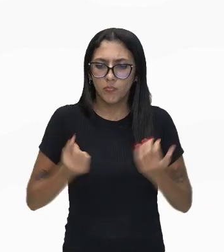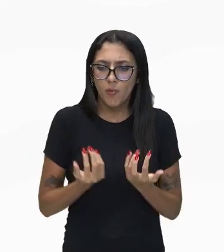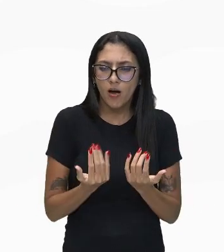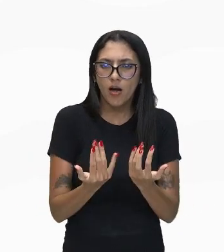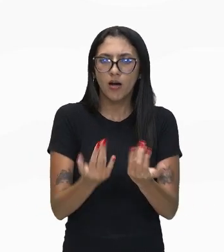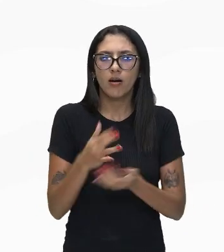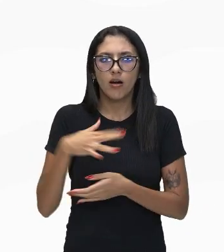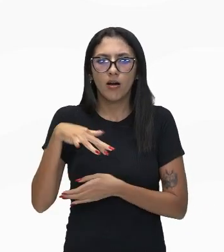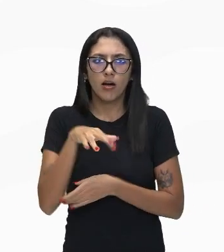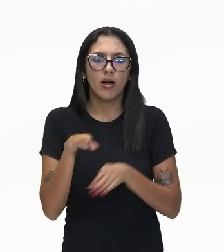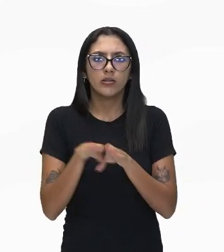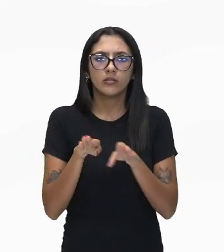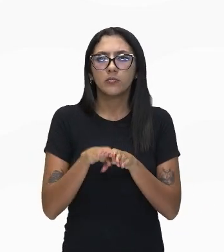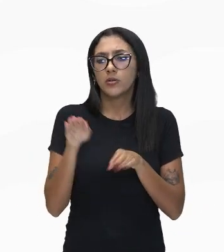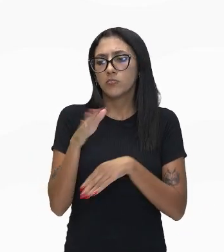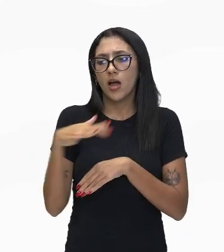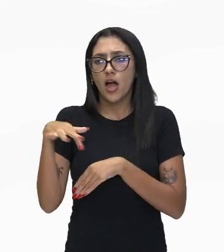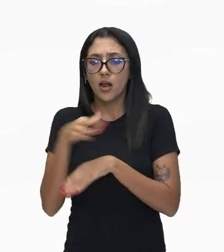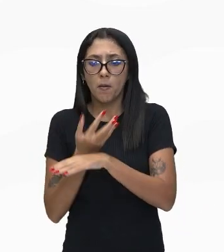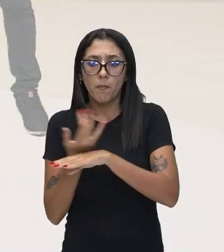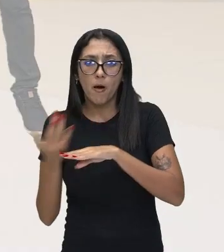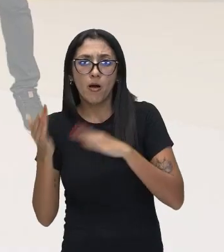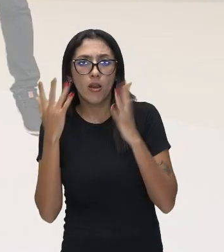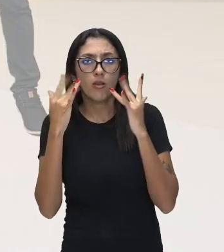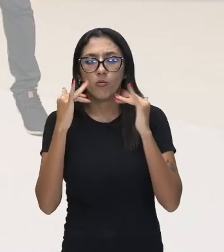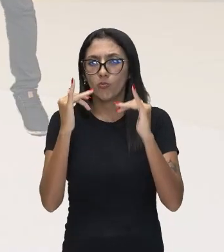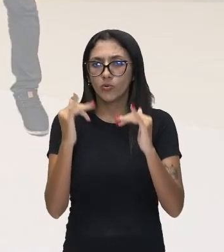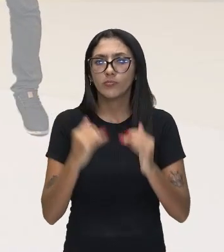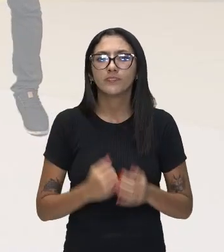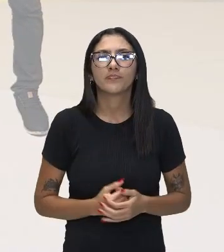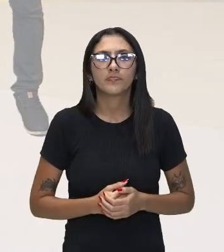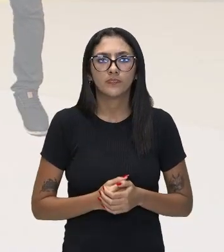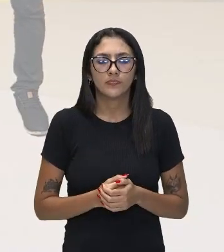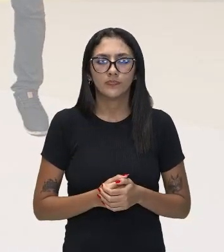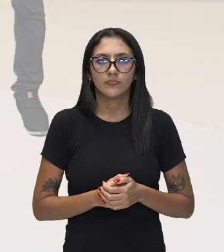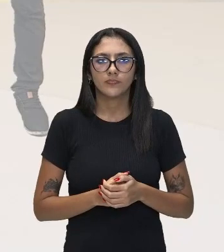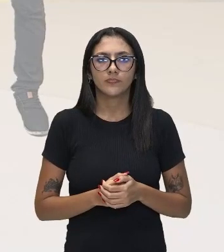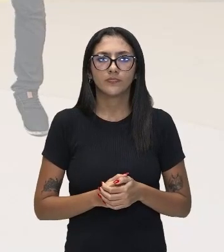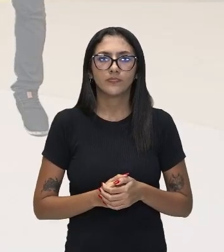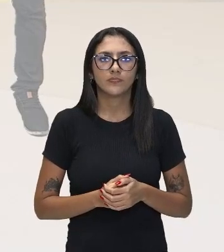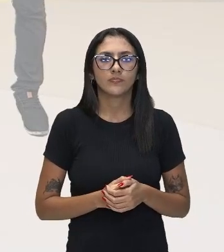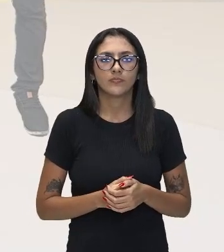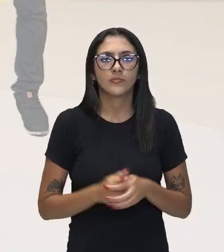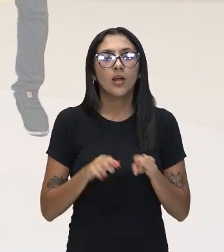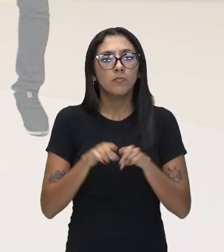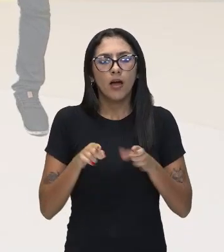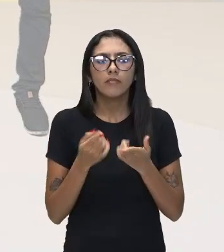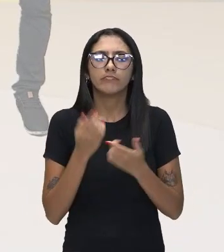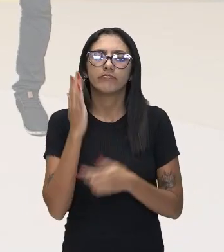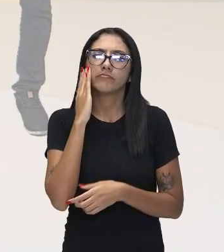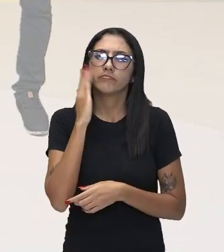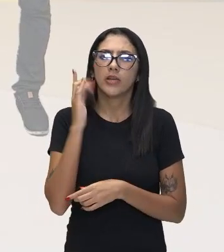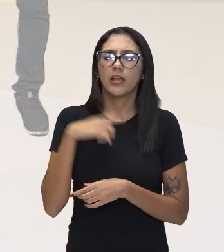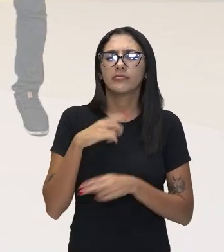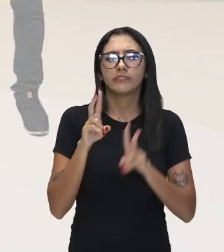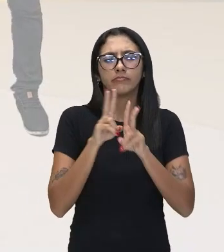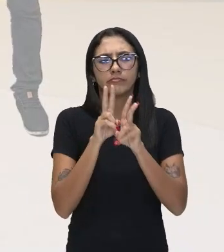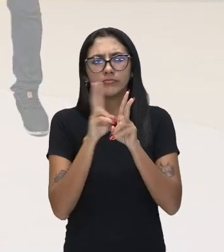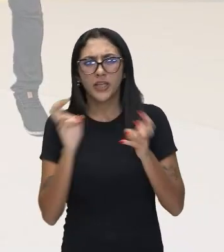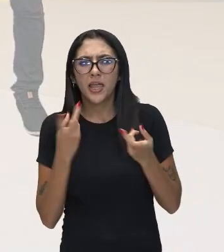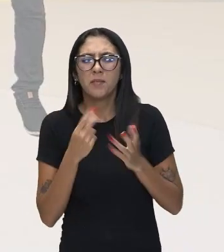professor? Só que daí é importante a gente entender o seguinte, professor, quando a gente fala sobre regionalização,